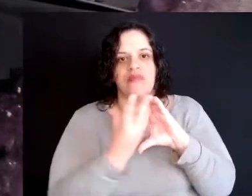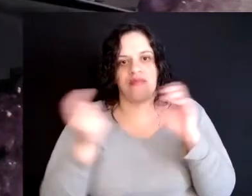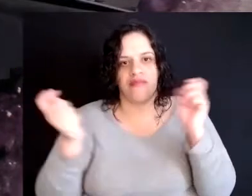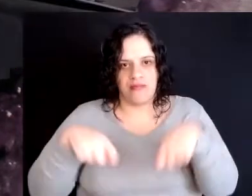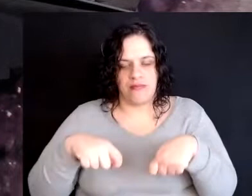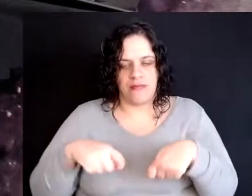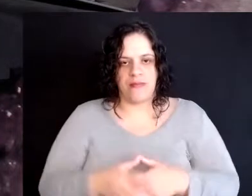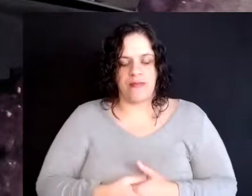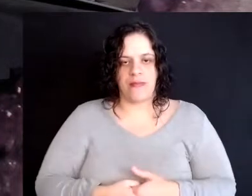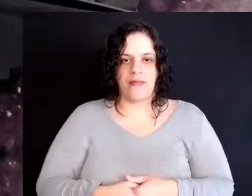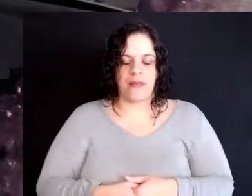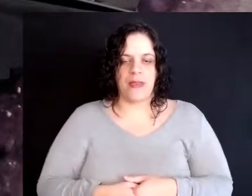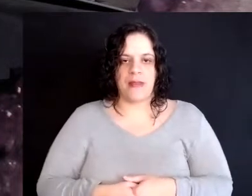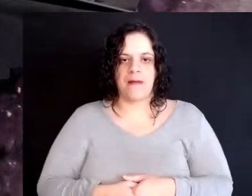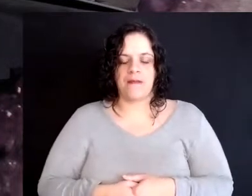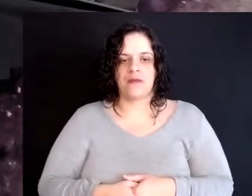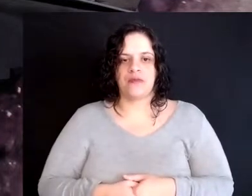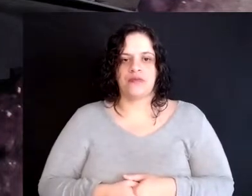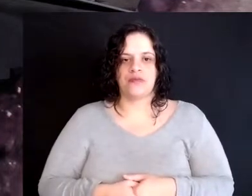do quartzo.